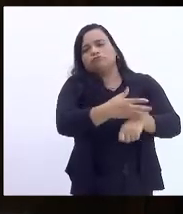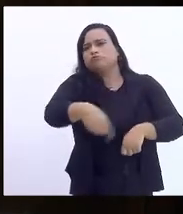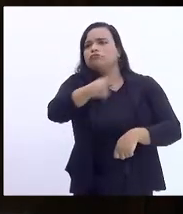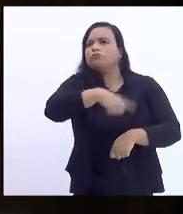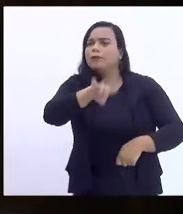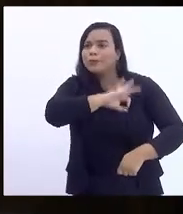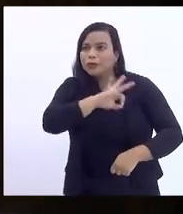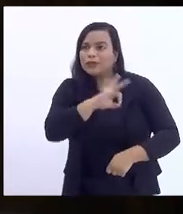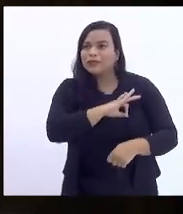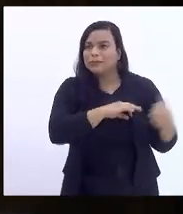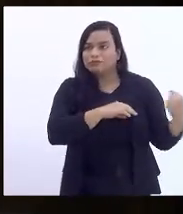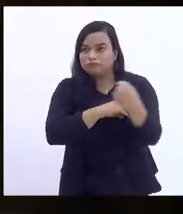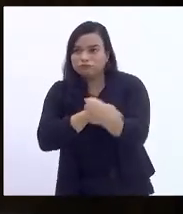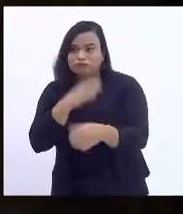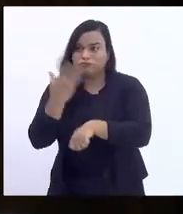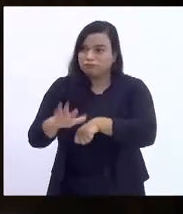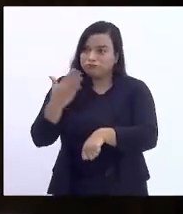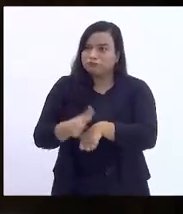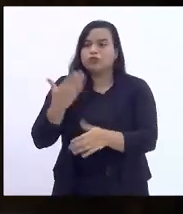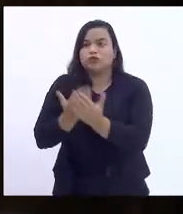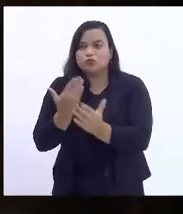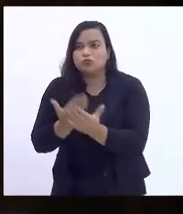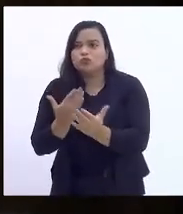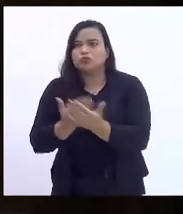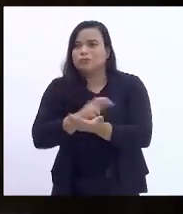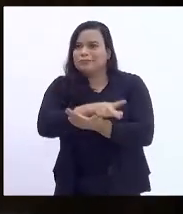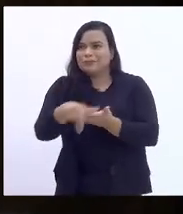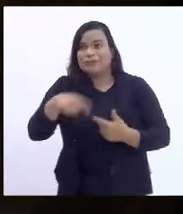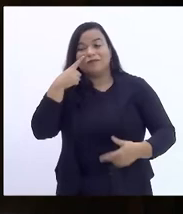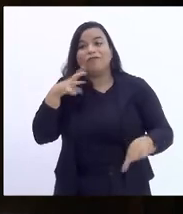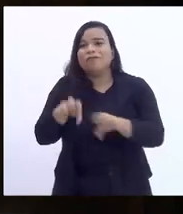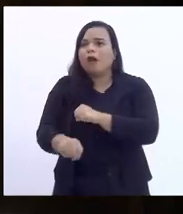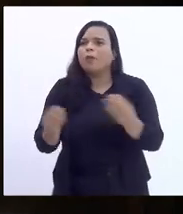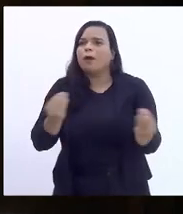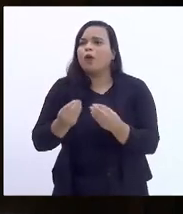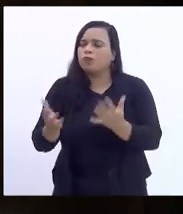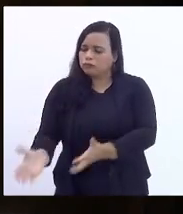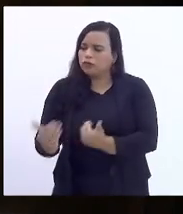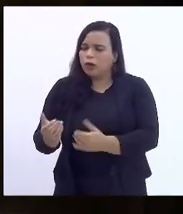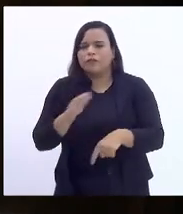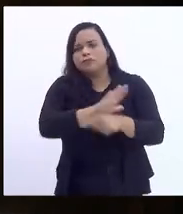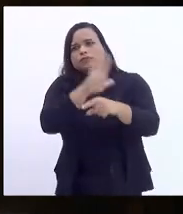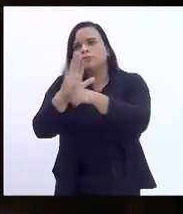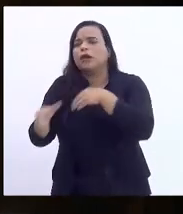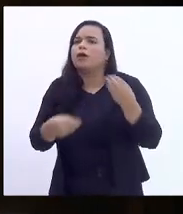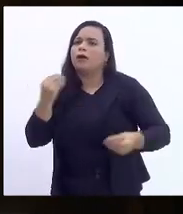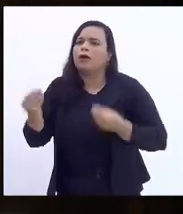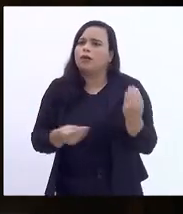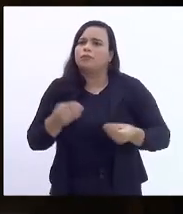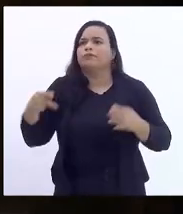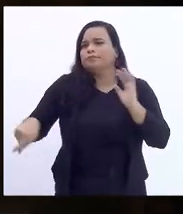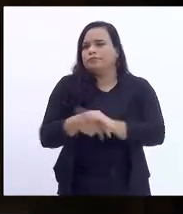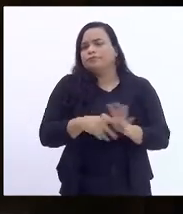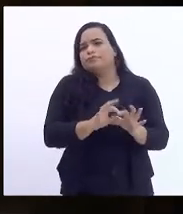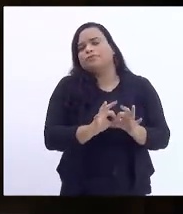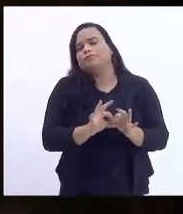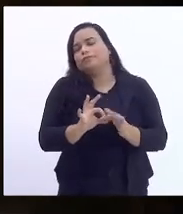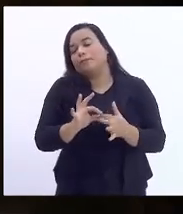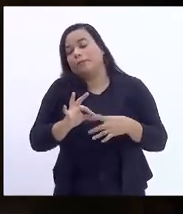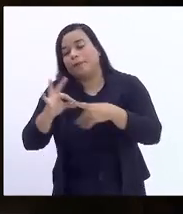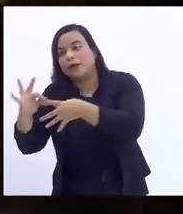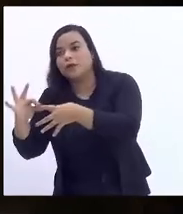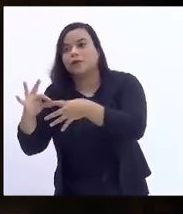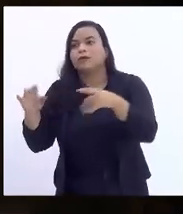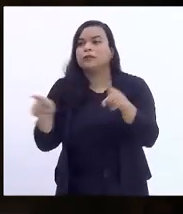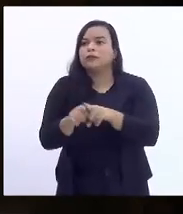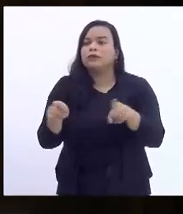melhores para estudar ver como se forma a nossa juventude a juventude da Periferia das Comunidades